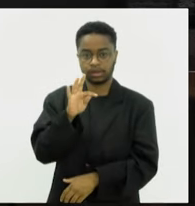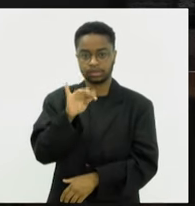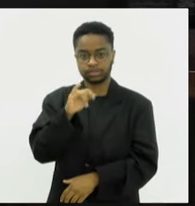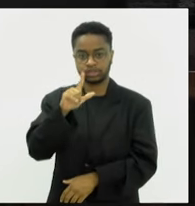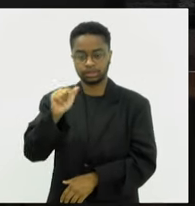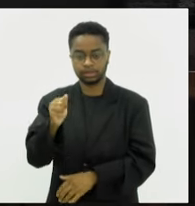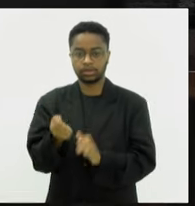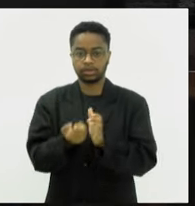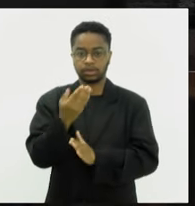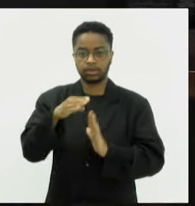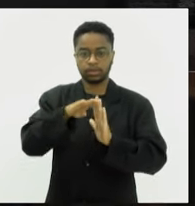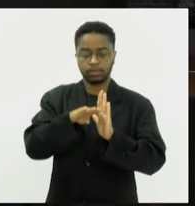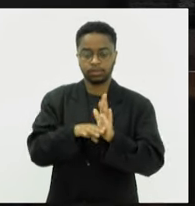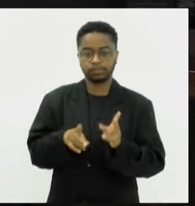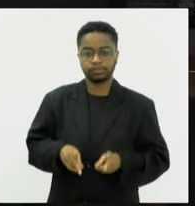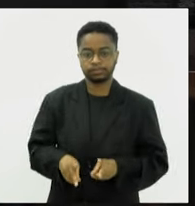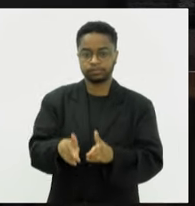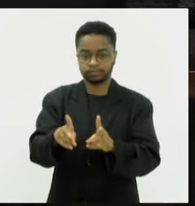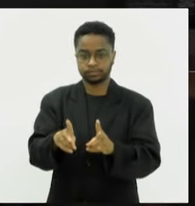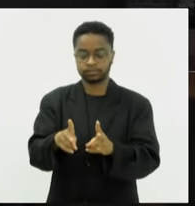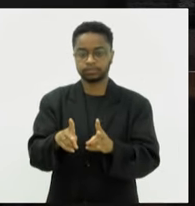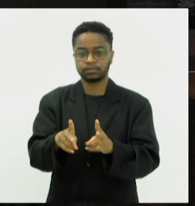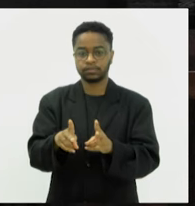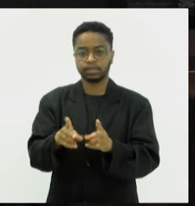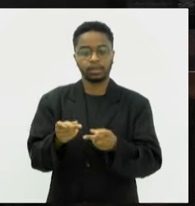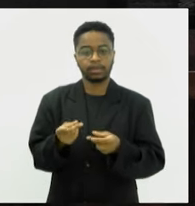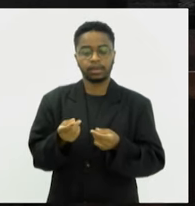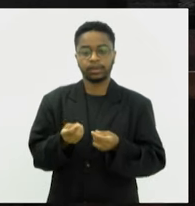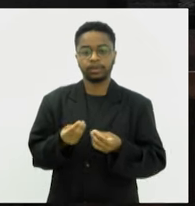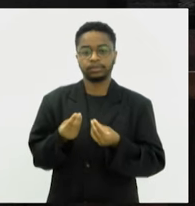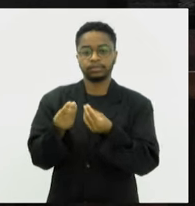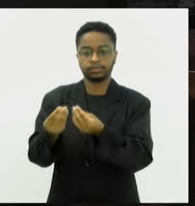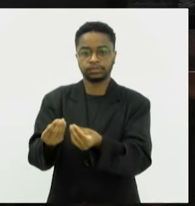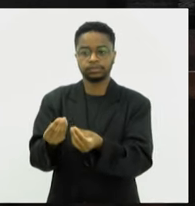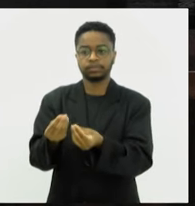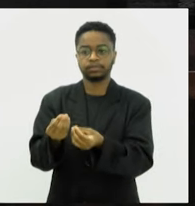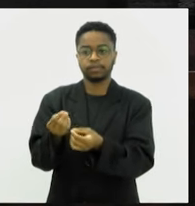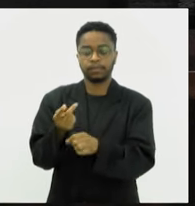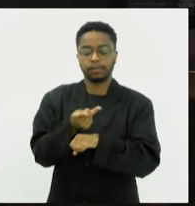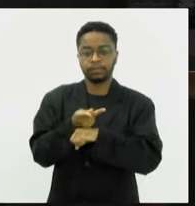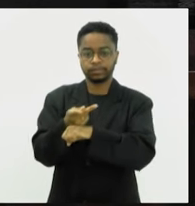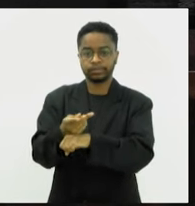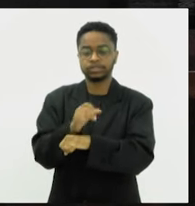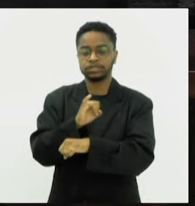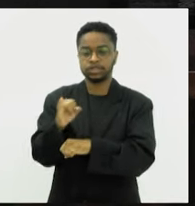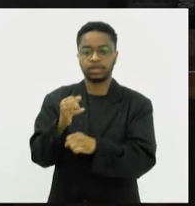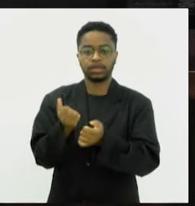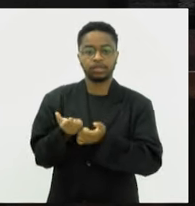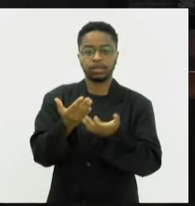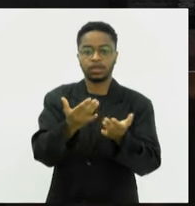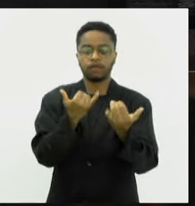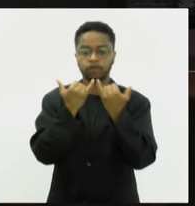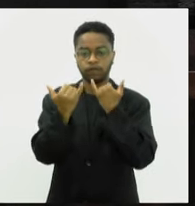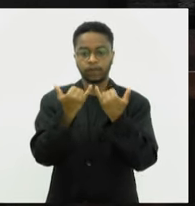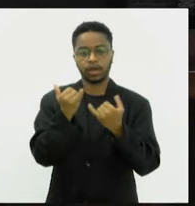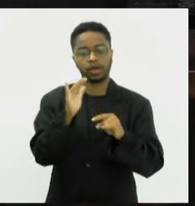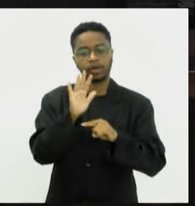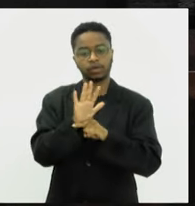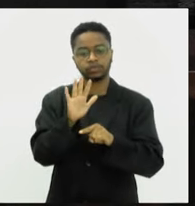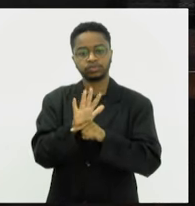programa permanente de recompensa pecuniária em favor de quem presta informações que viabilize